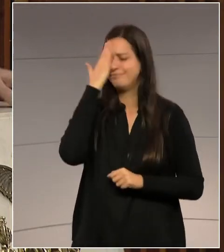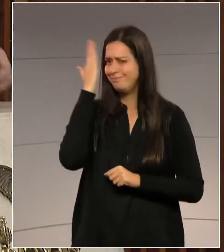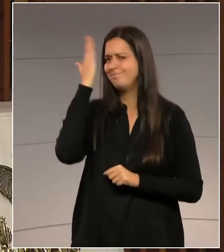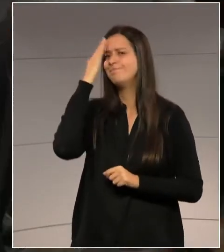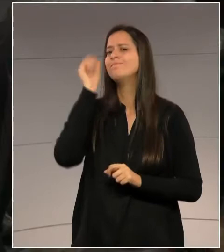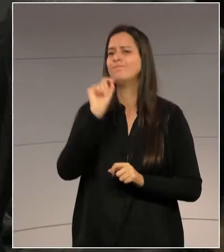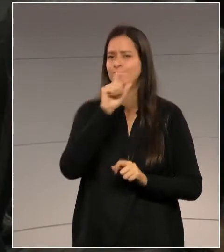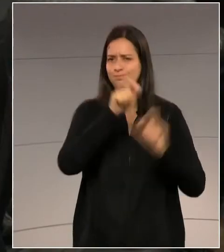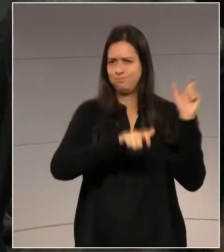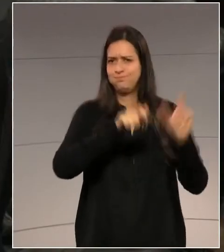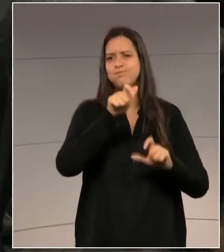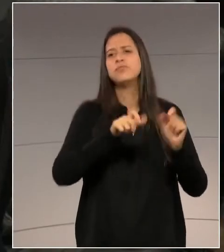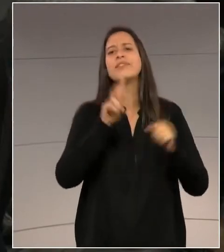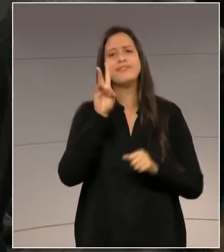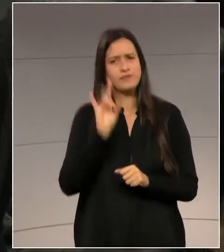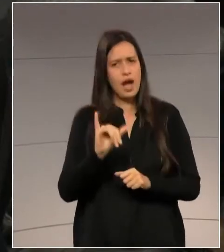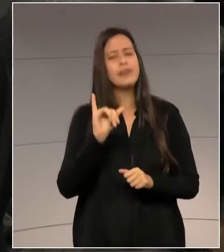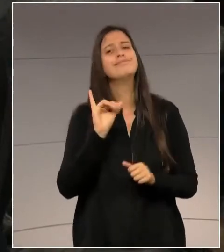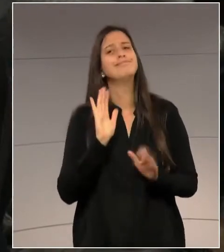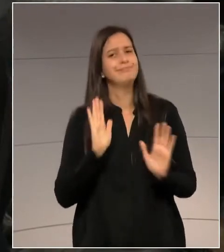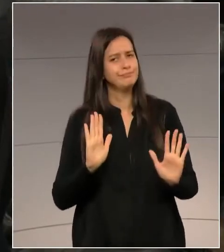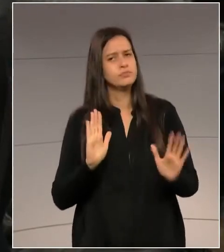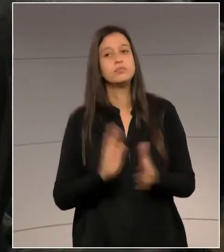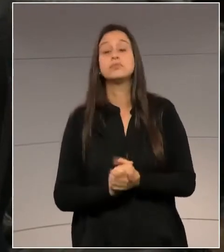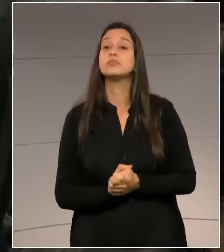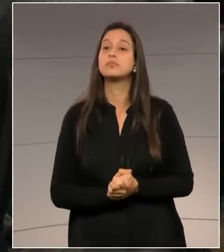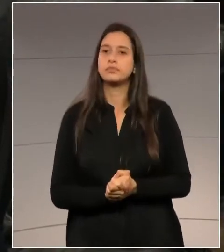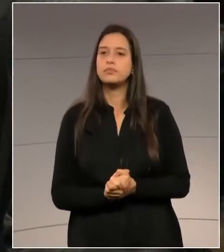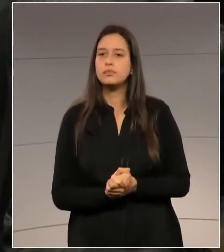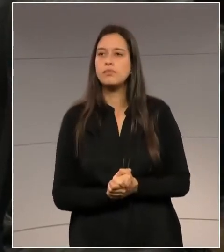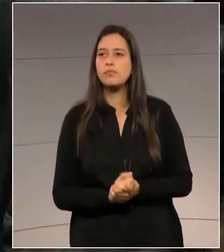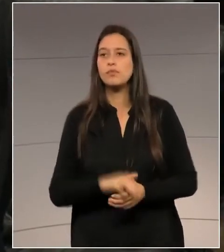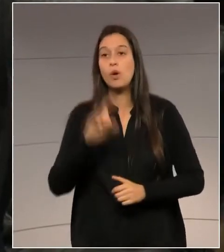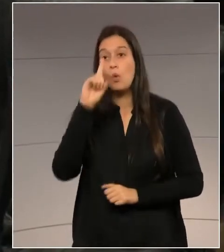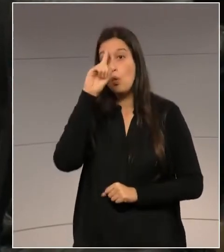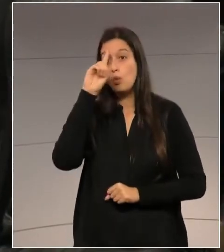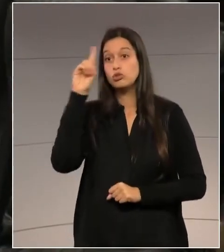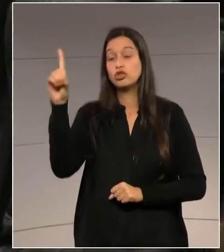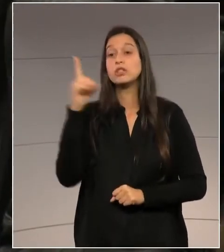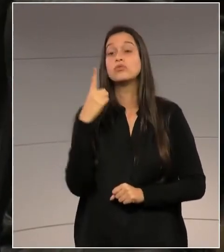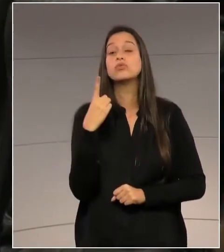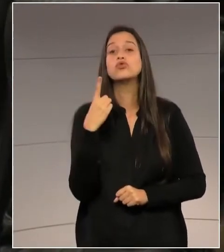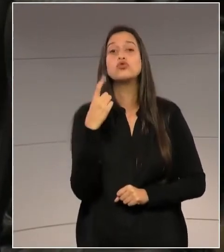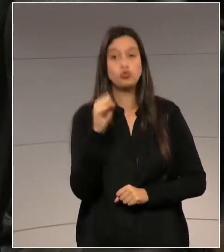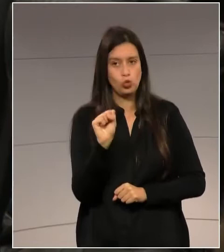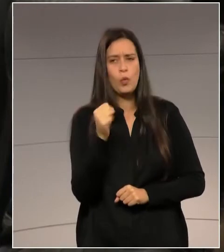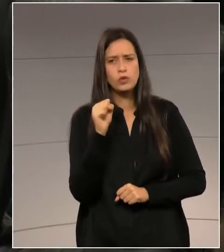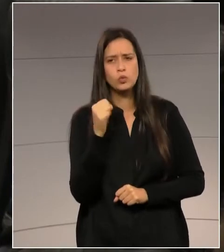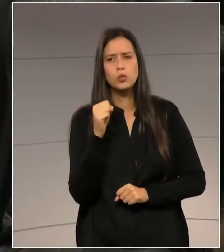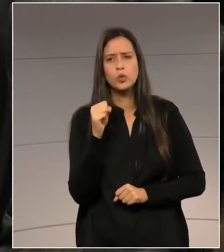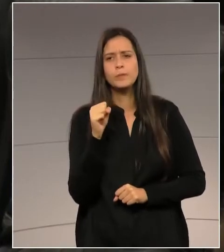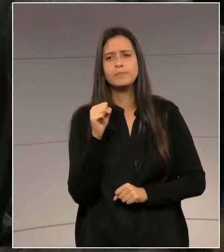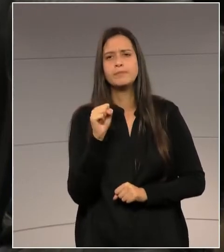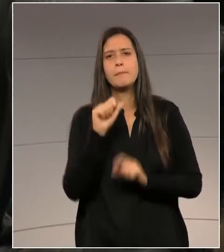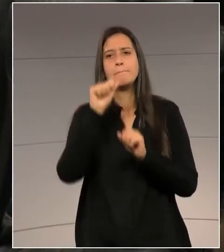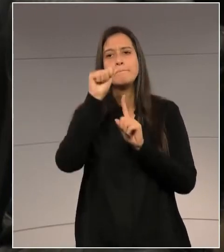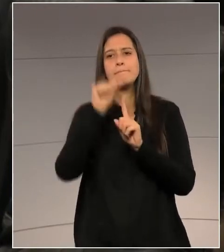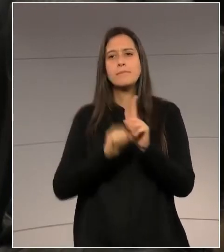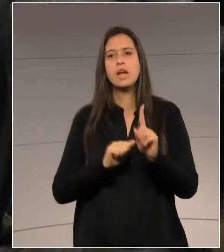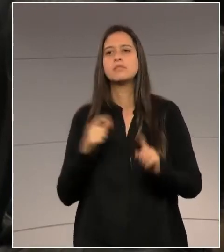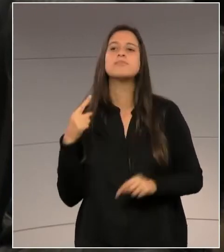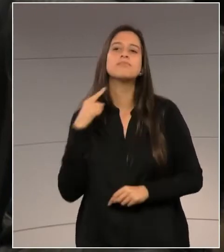lemos no dia 18 de abril de maio desculpa de 18 de maio de